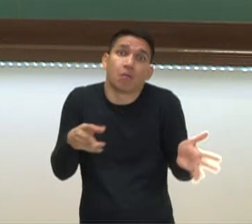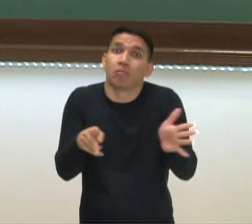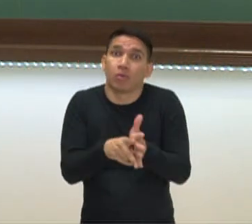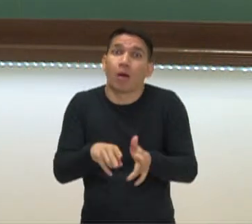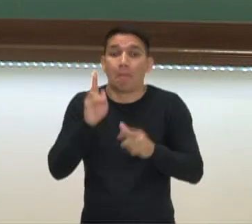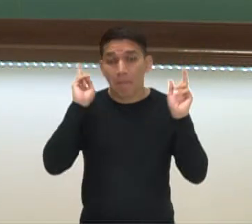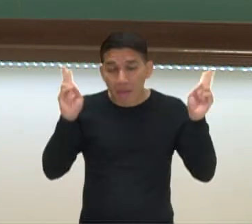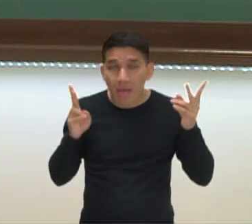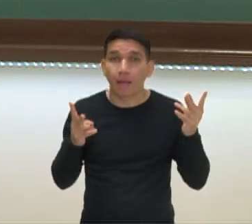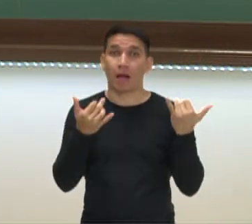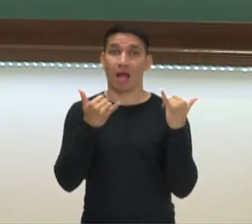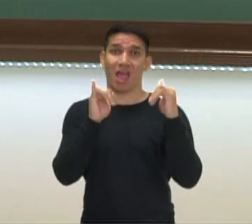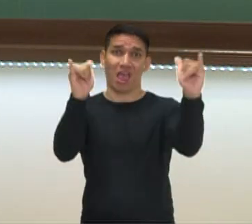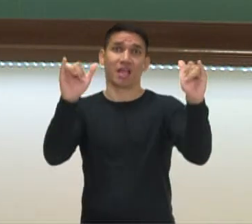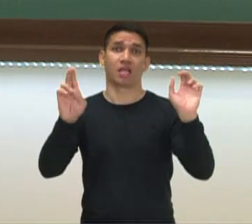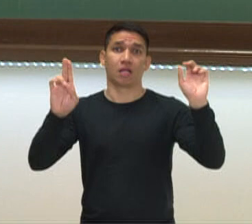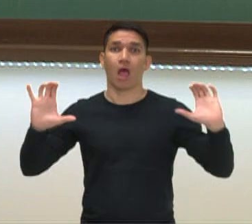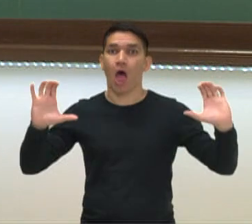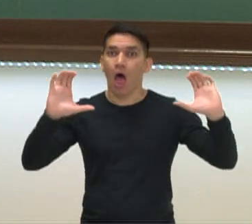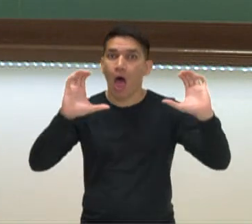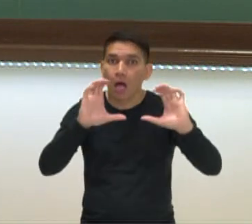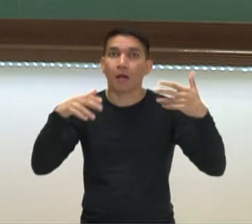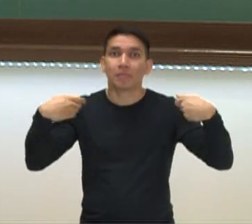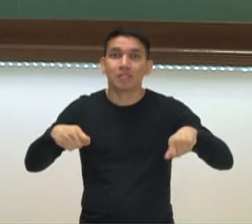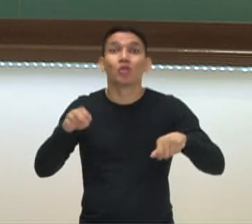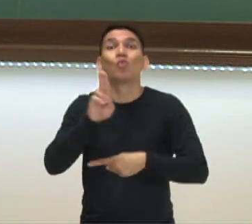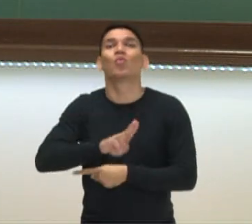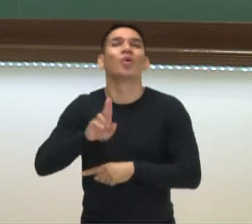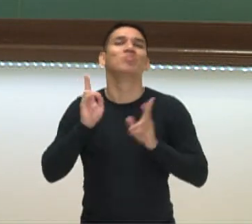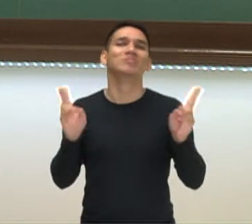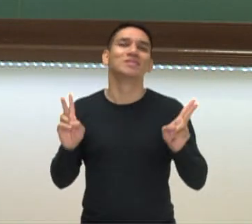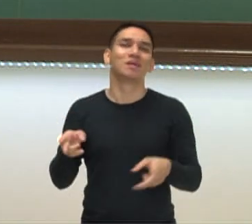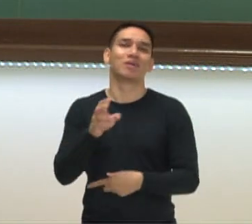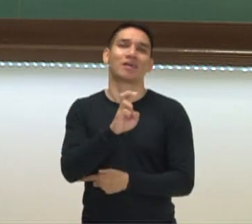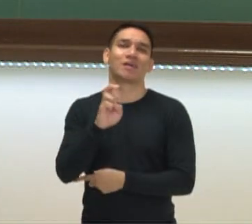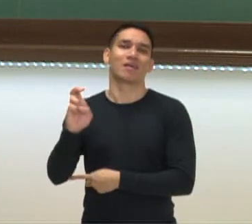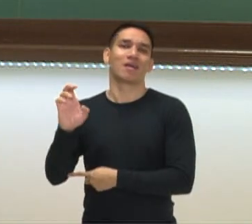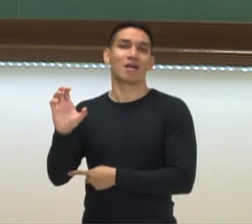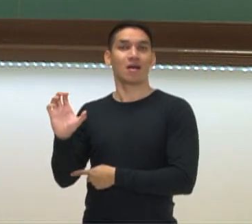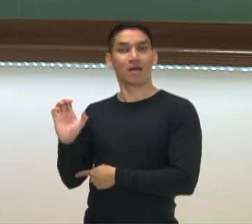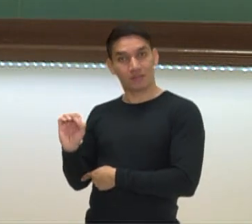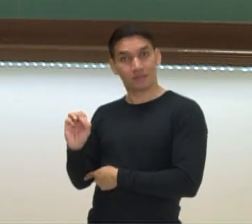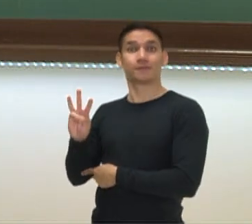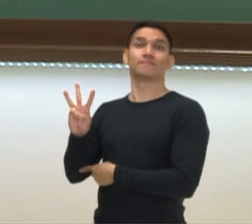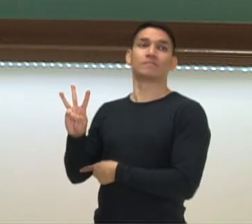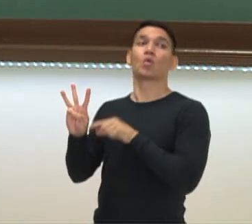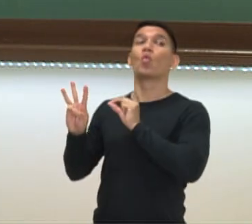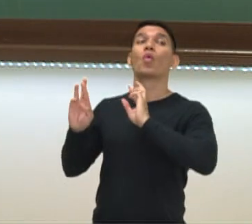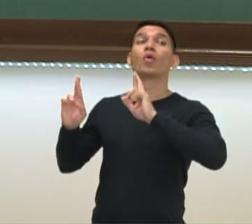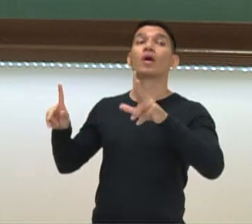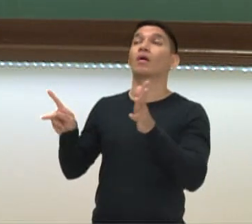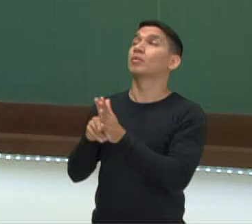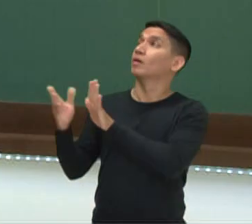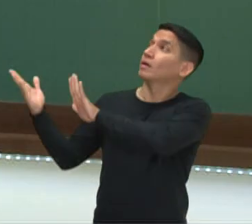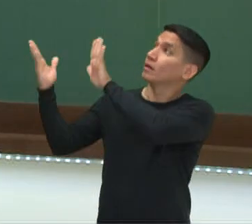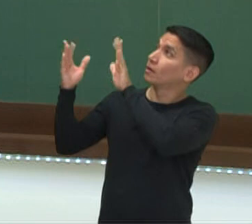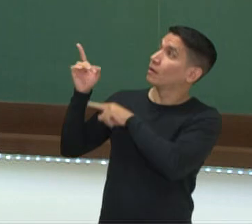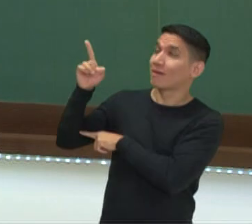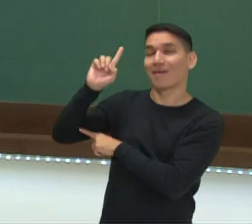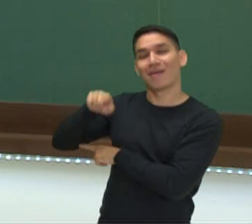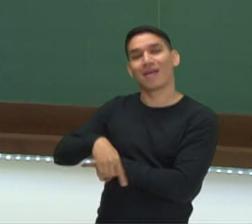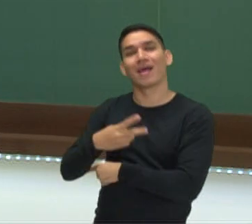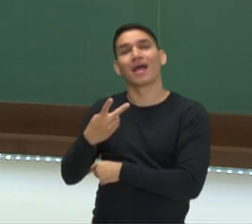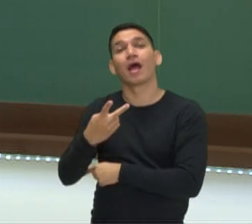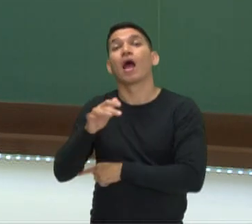energia para aquecer. Então você tem que usar a mesma potência. A diferença está aqui do lado, que é a corrente